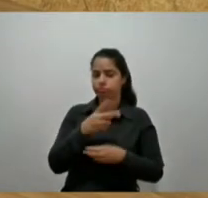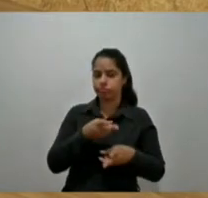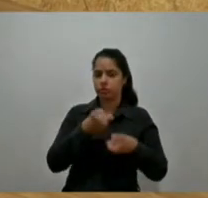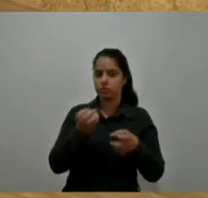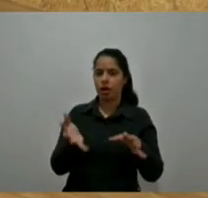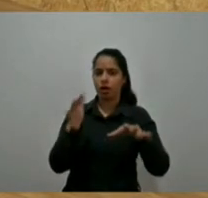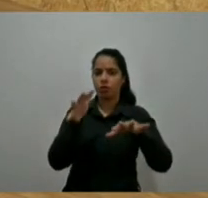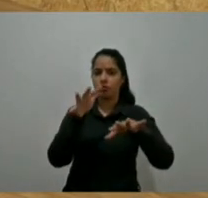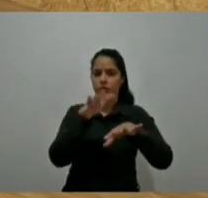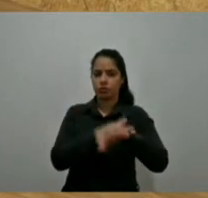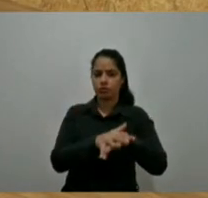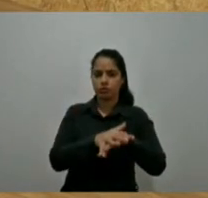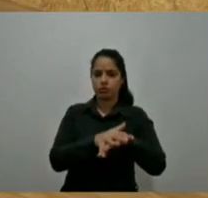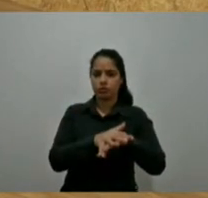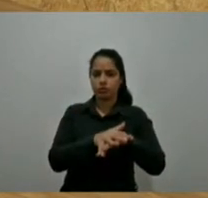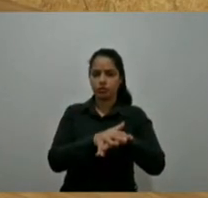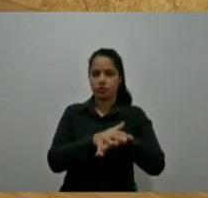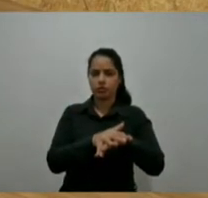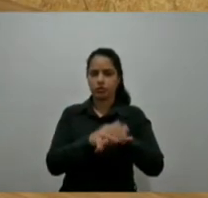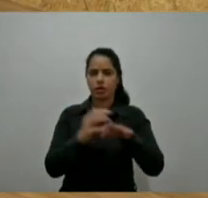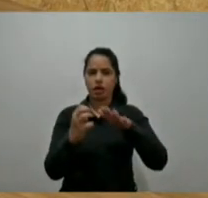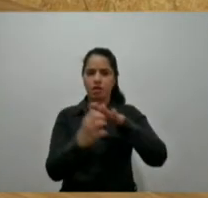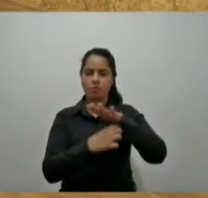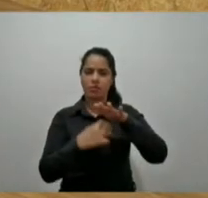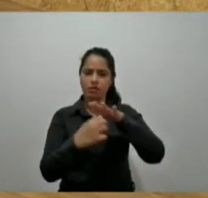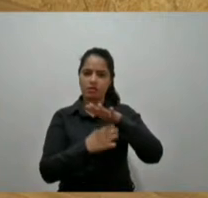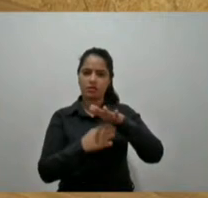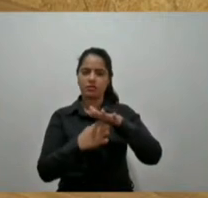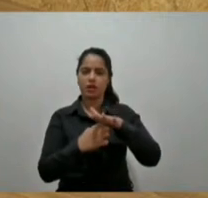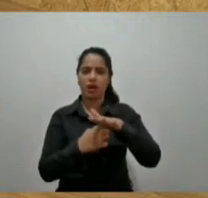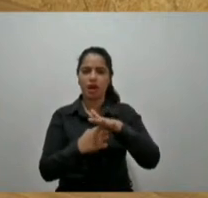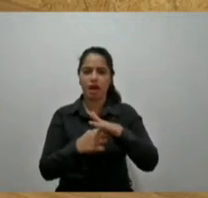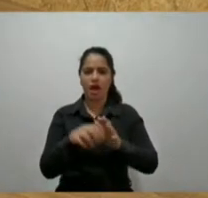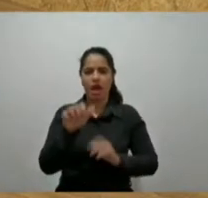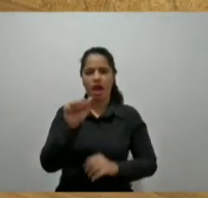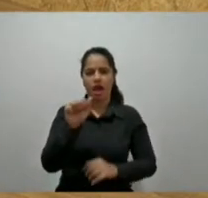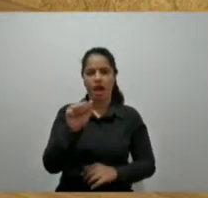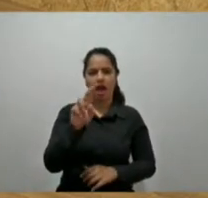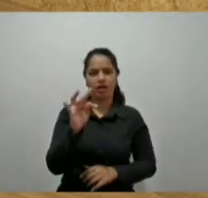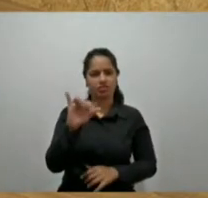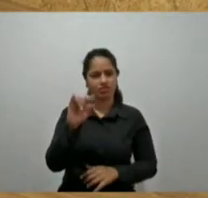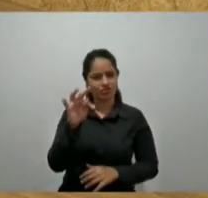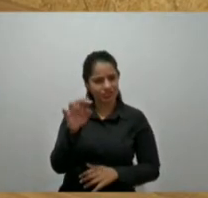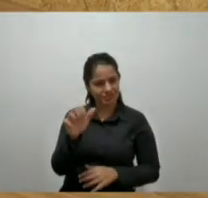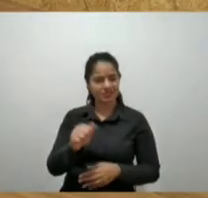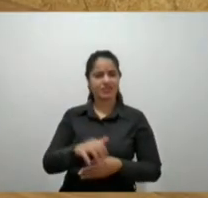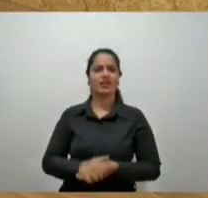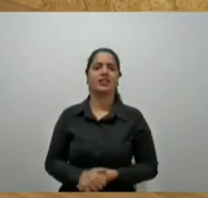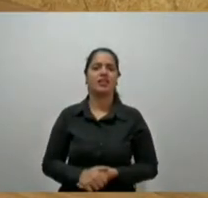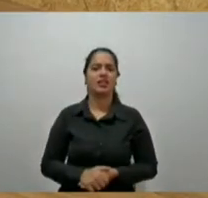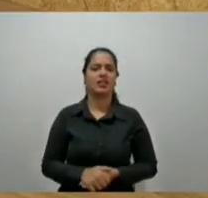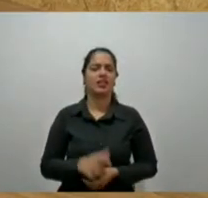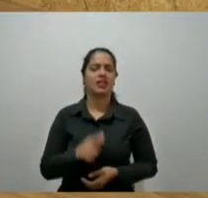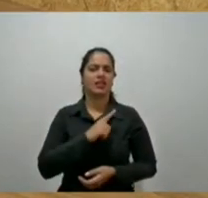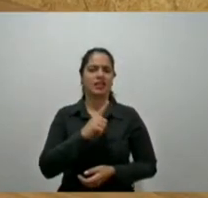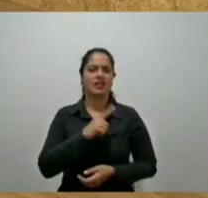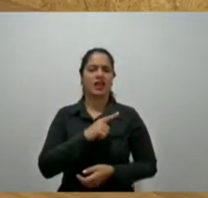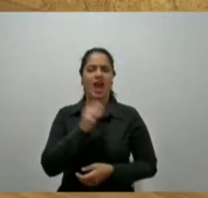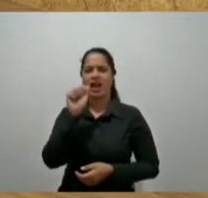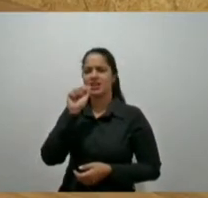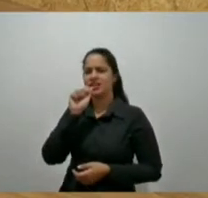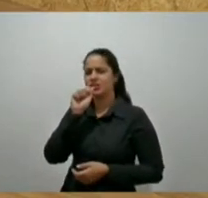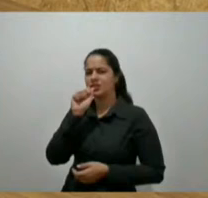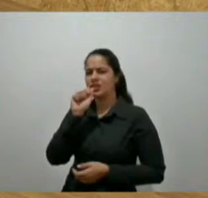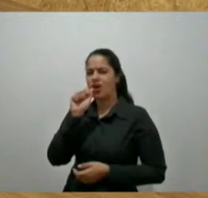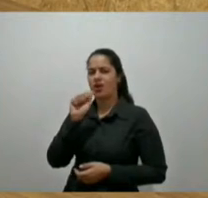das empresas? Agora a gente teve o Nubank, incluindo a Anitta, né? No conselho de administração e tal. Como é que você